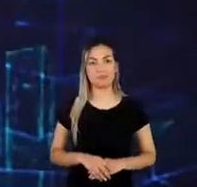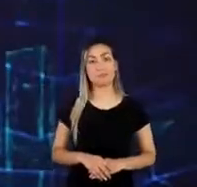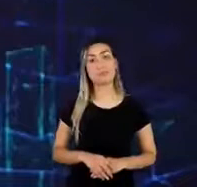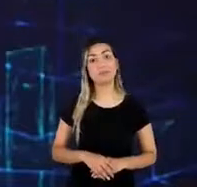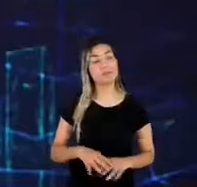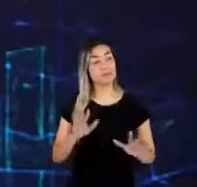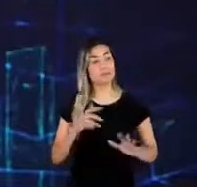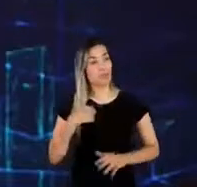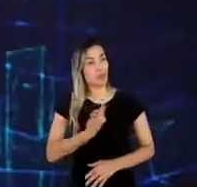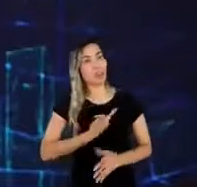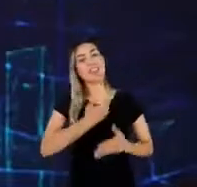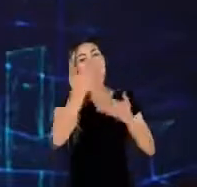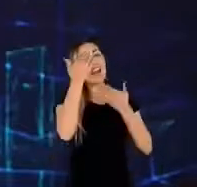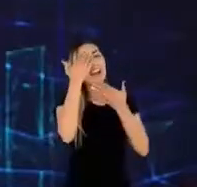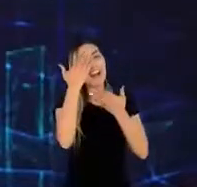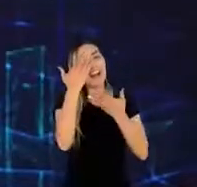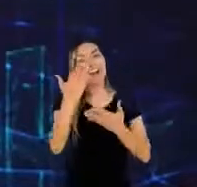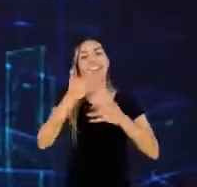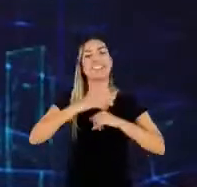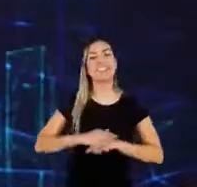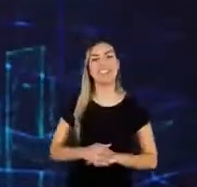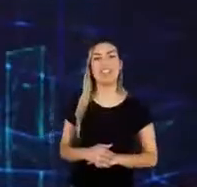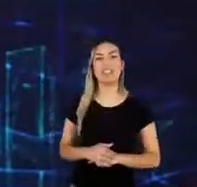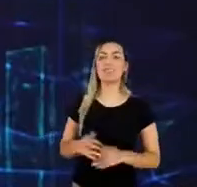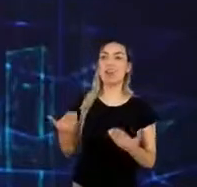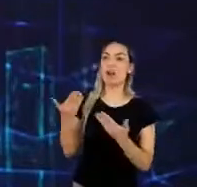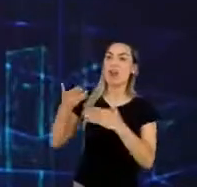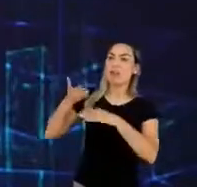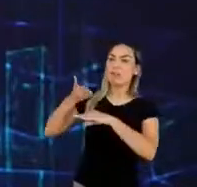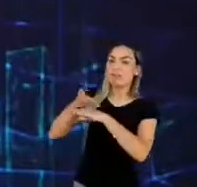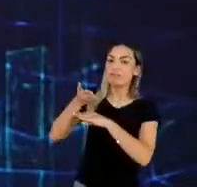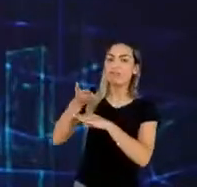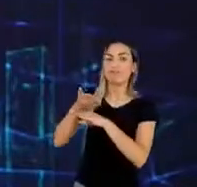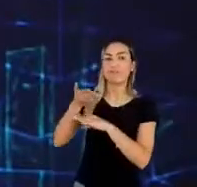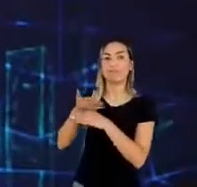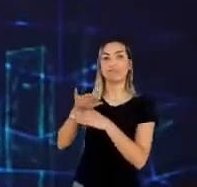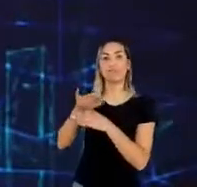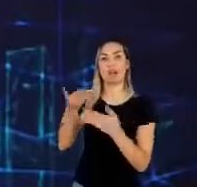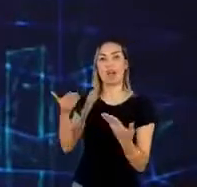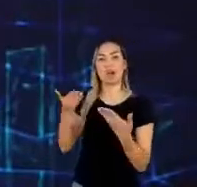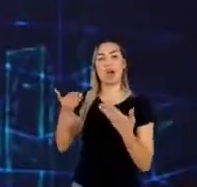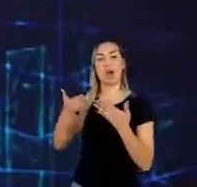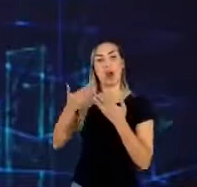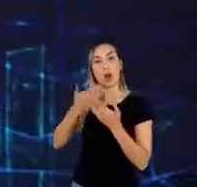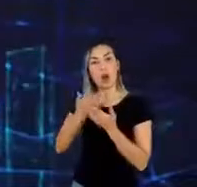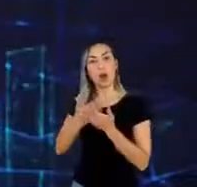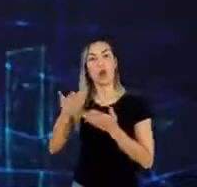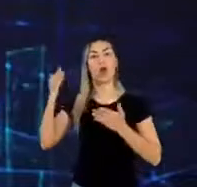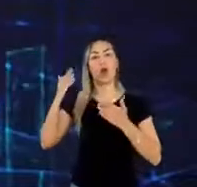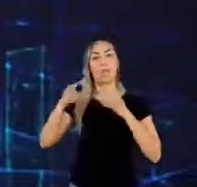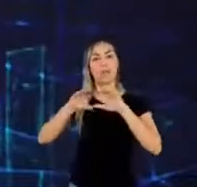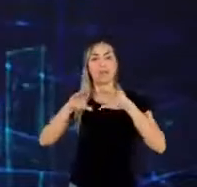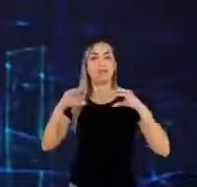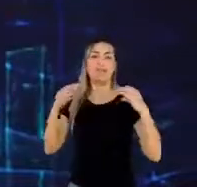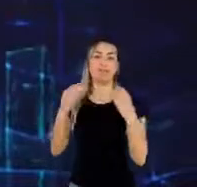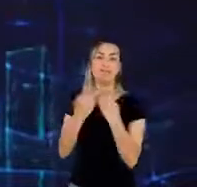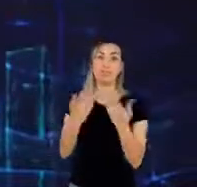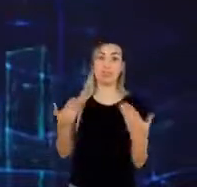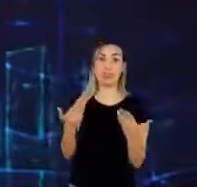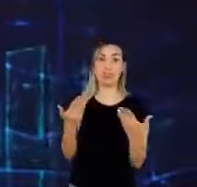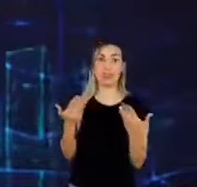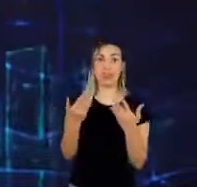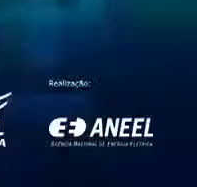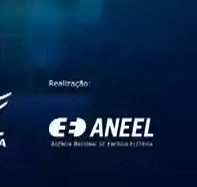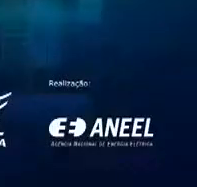que agradecemos os ministros Beto Albuquerque pela participação nessa abertura do citenel 2021 e assim vai finalizamos essa sessão